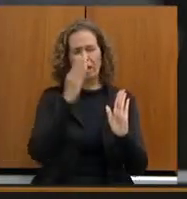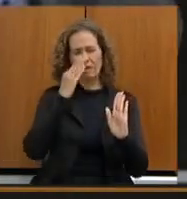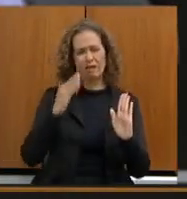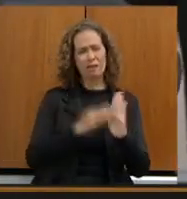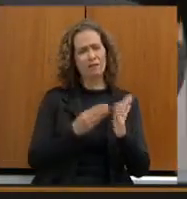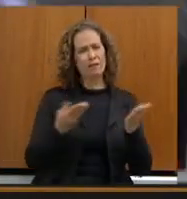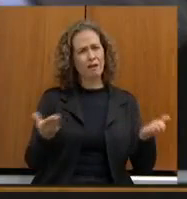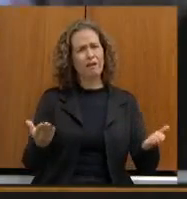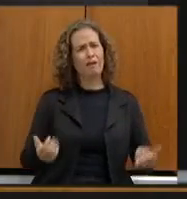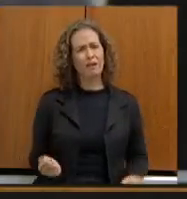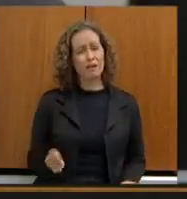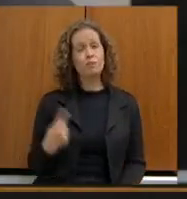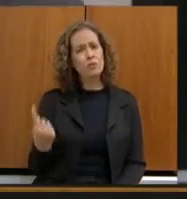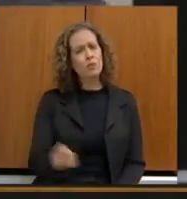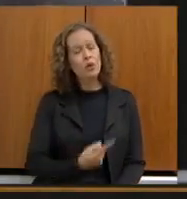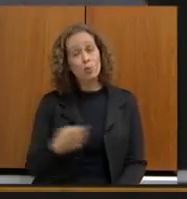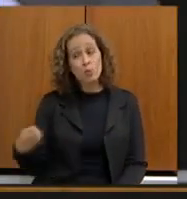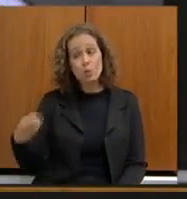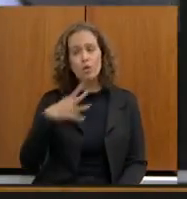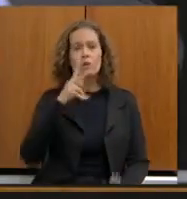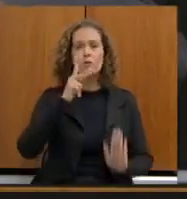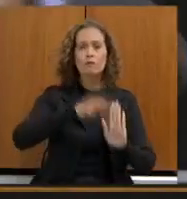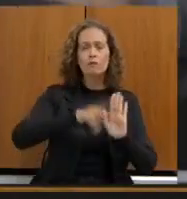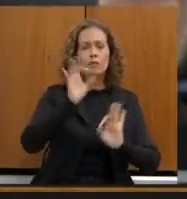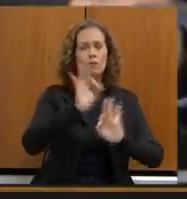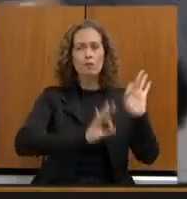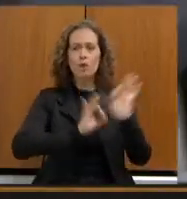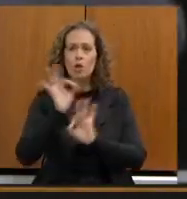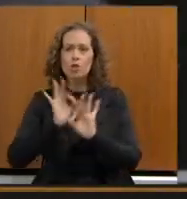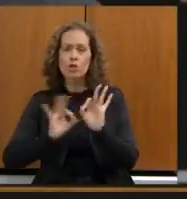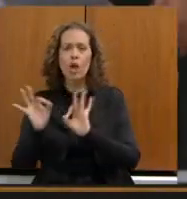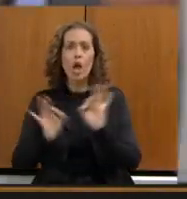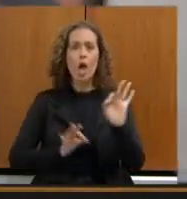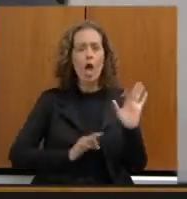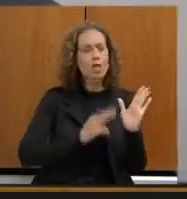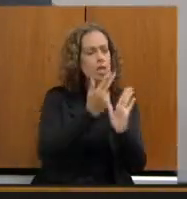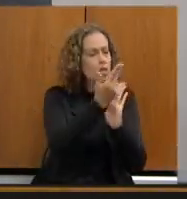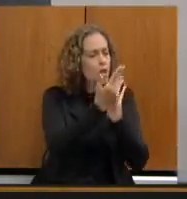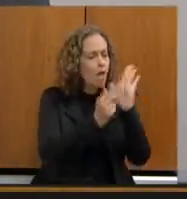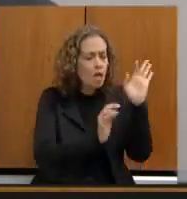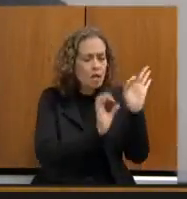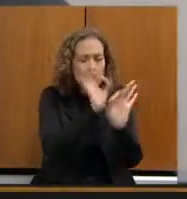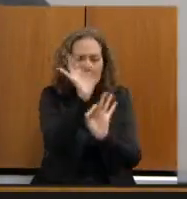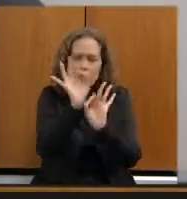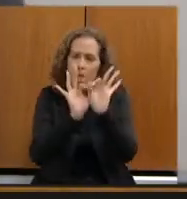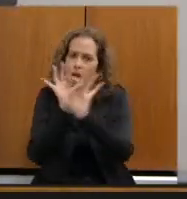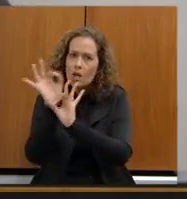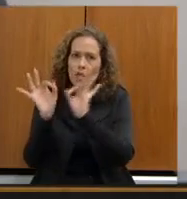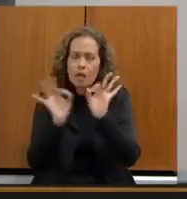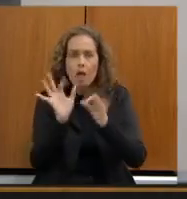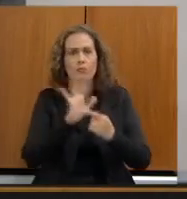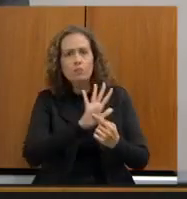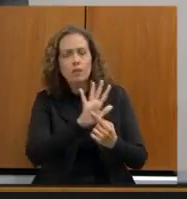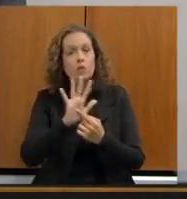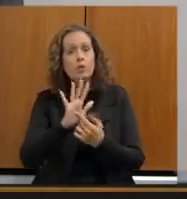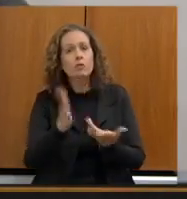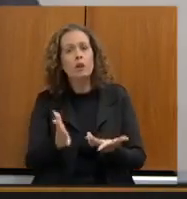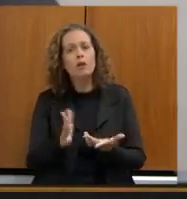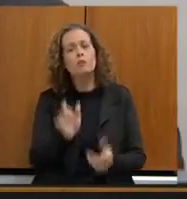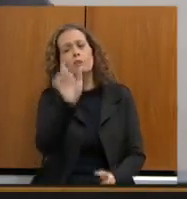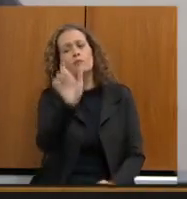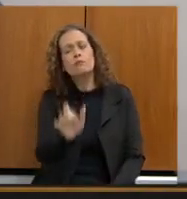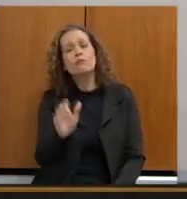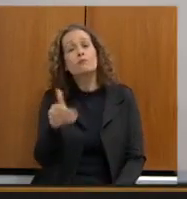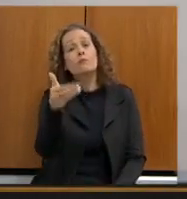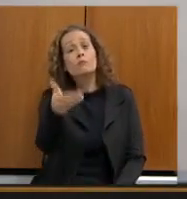tivemos que fazer um novo projeto desenhar em letras garrafais para que o cidadão do outro lado